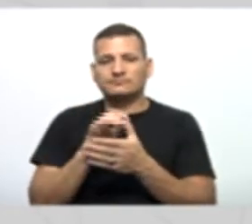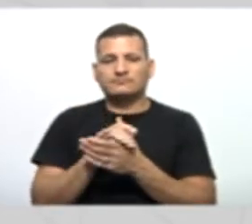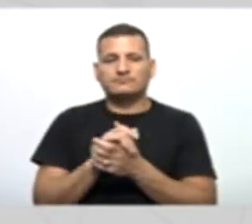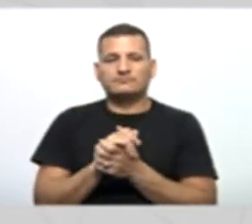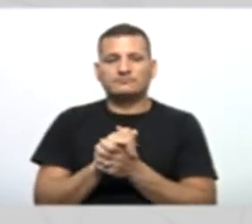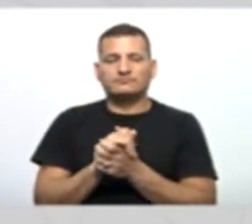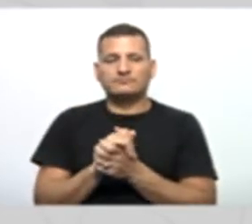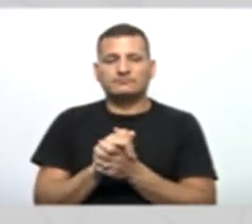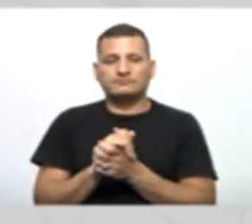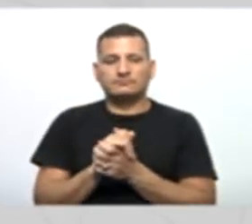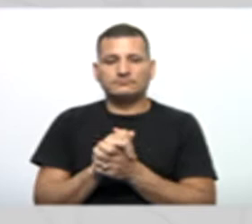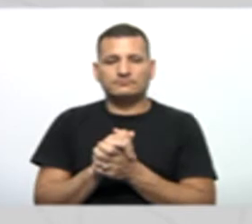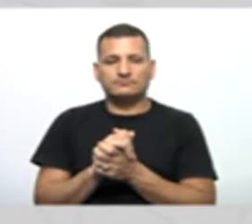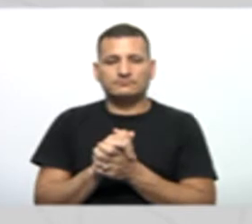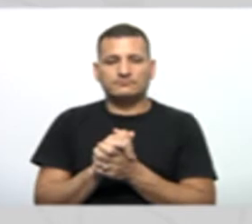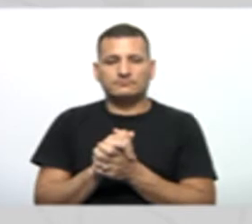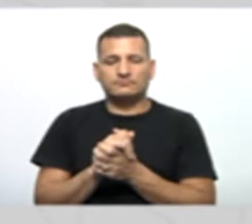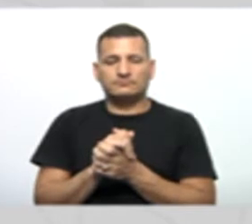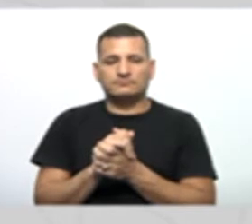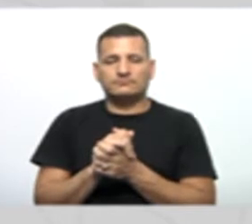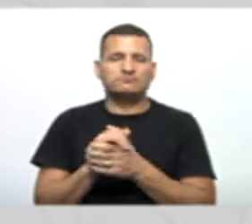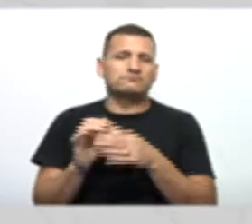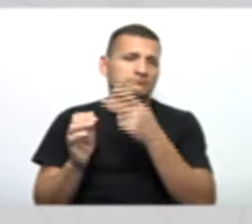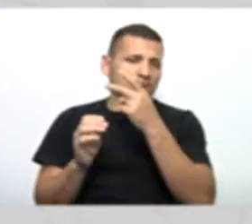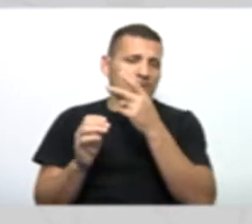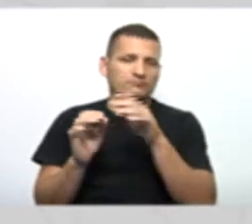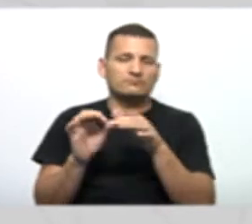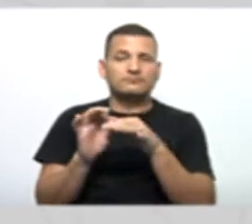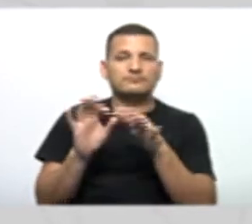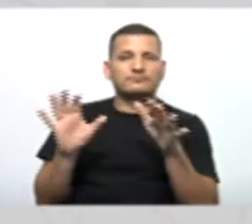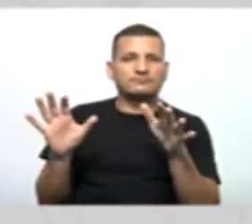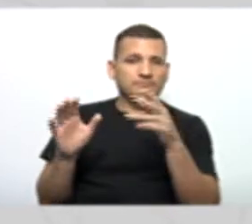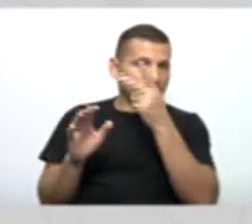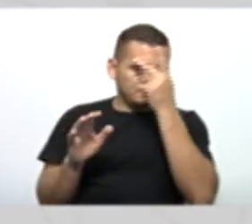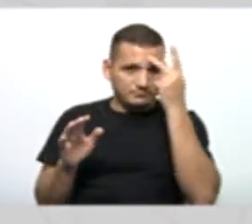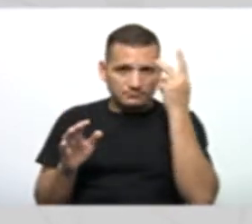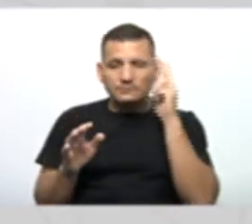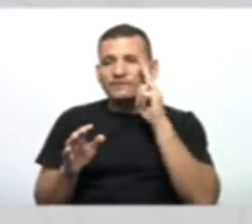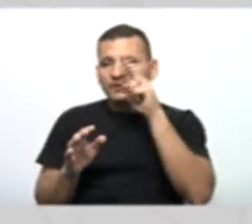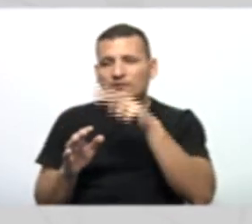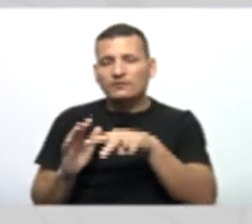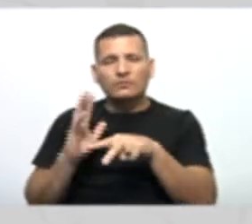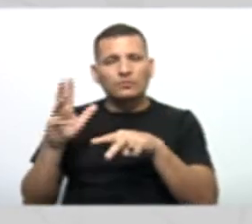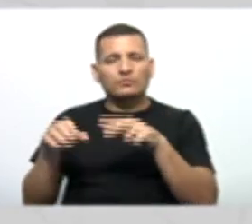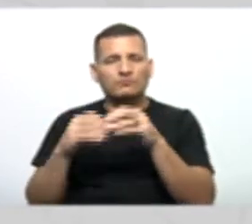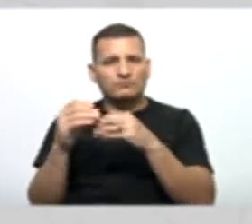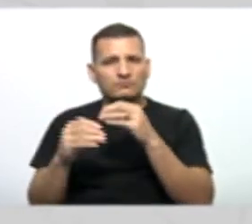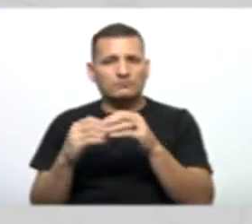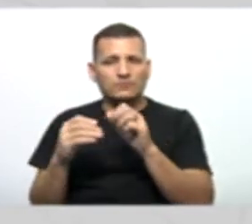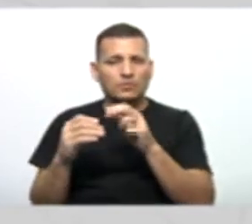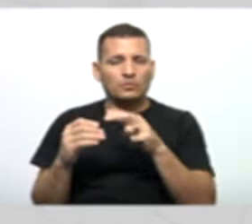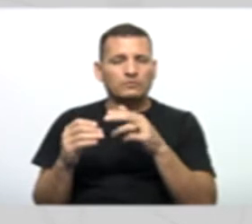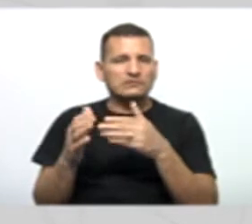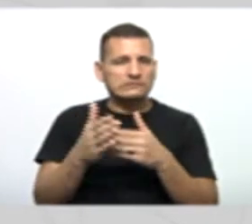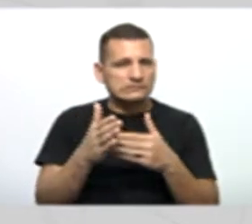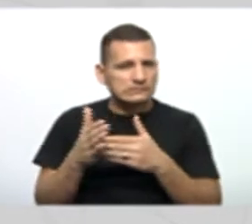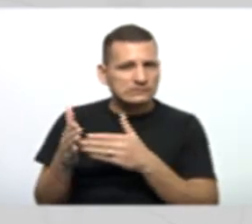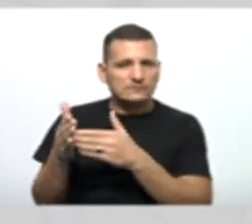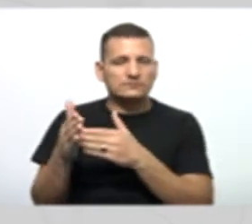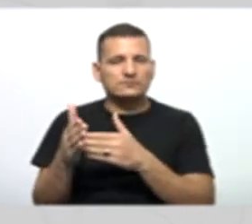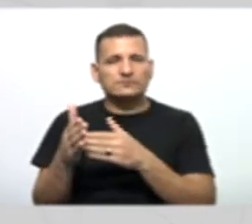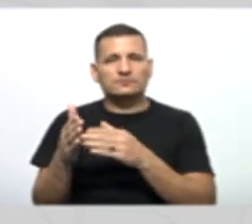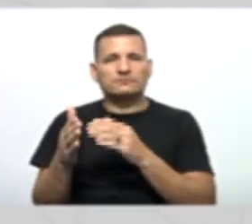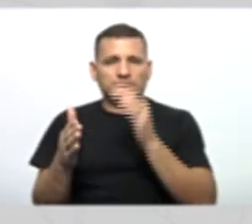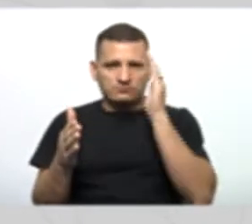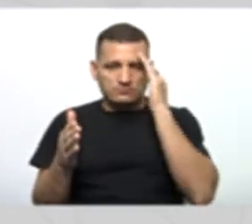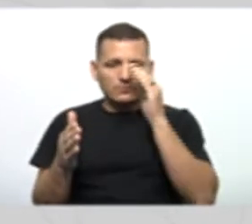para ou acessar todo o banco de dados, ou acessar determinada tabela, ou alguma área que você